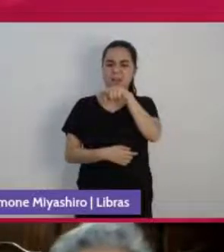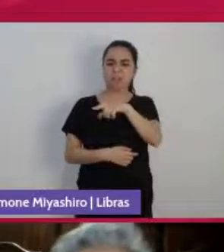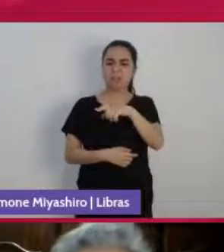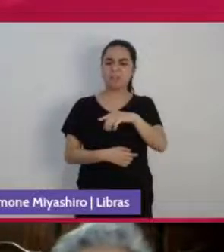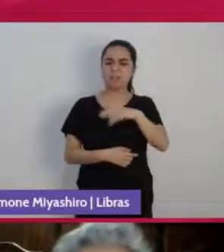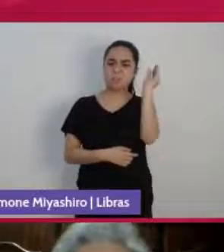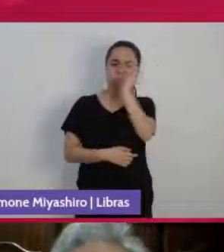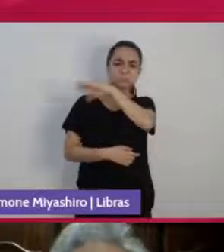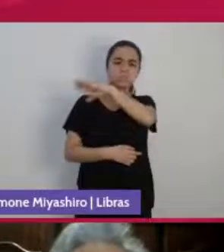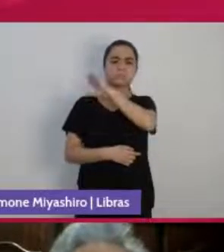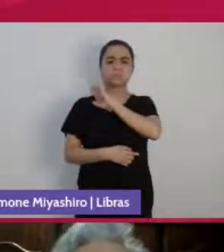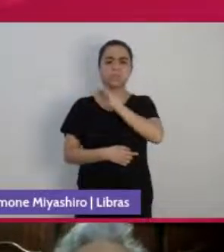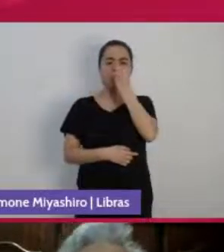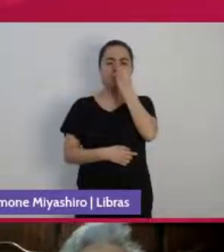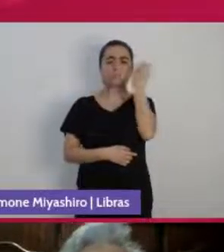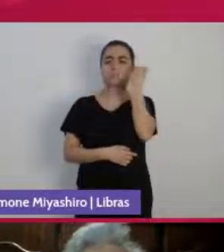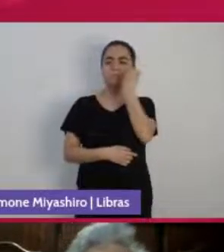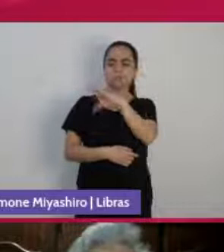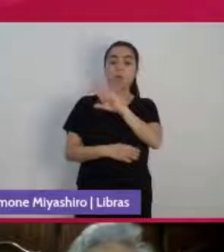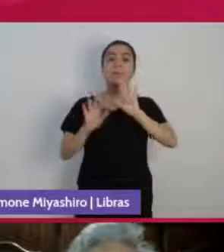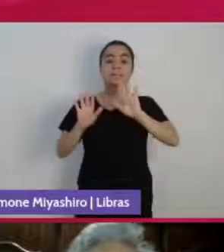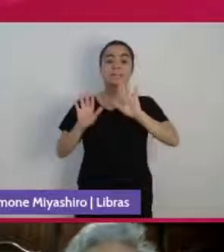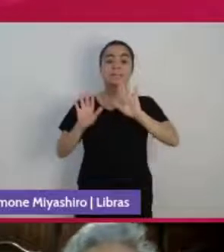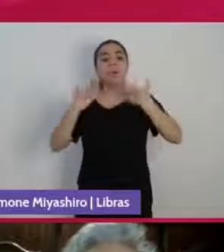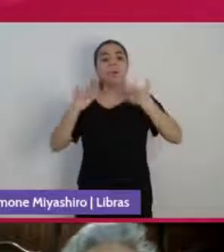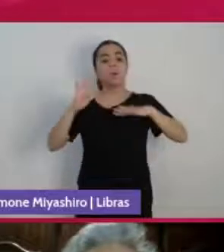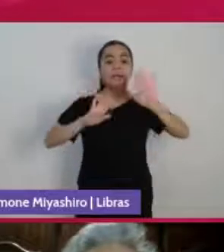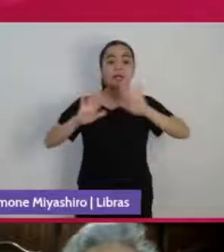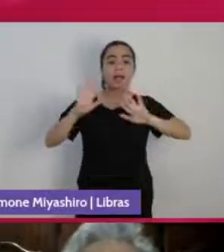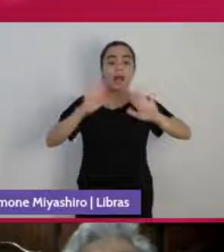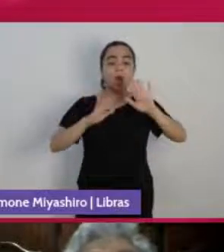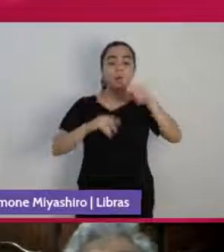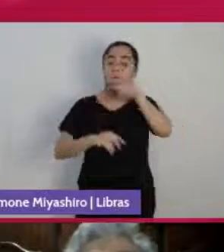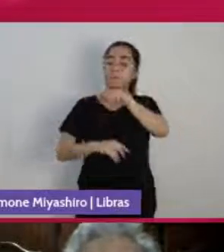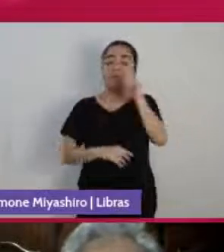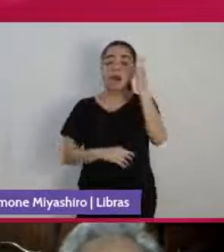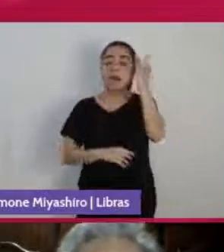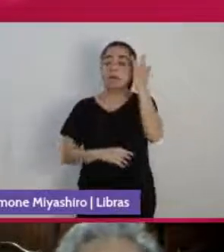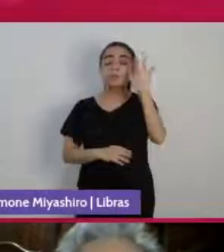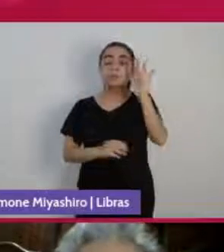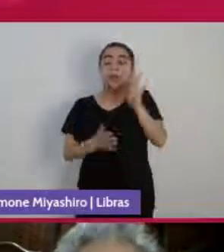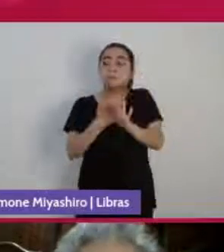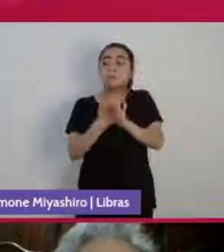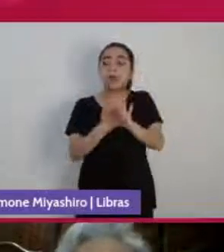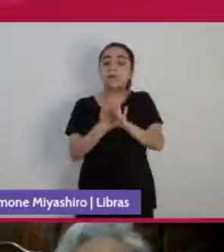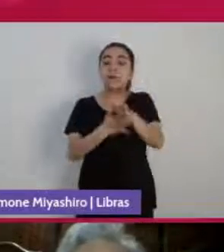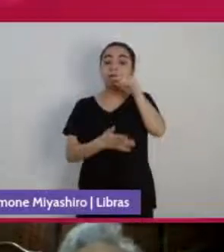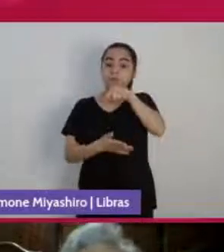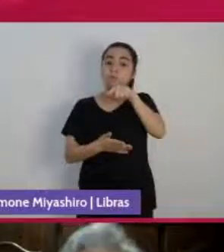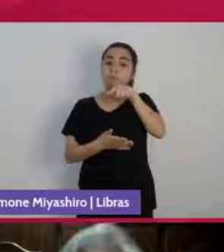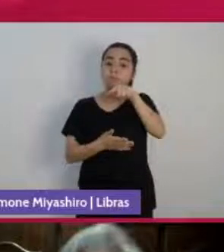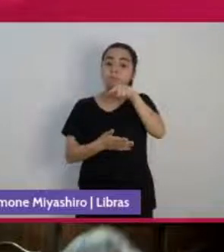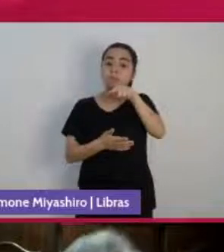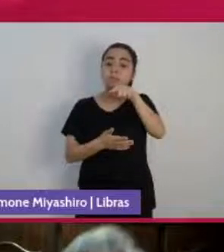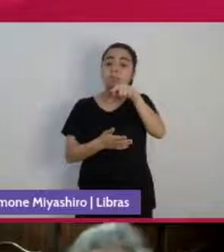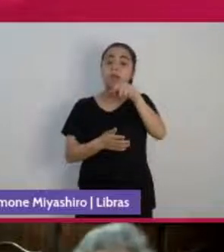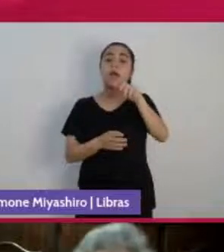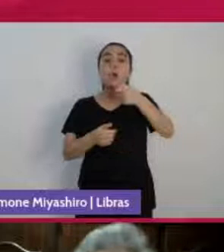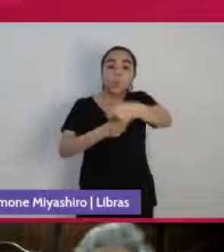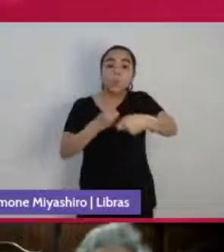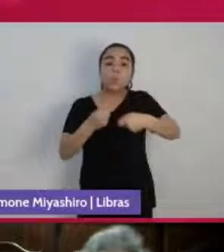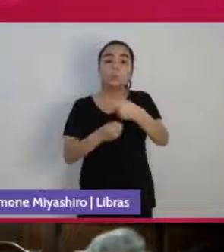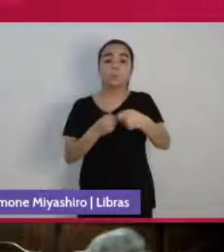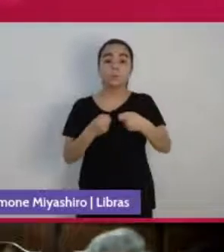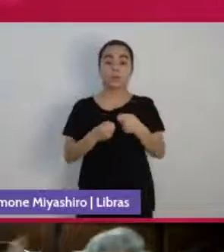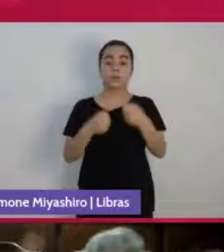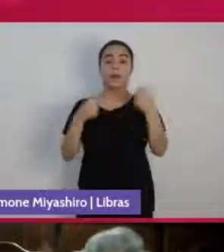grossa. Espera, mas a paciente não sabe o que está acontecendo, quem domina a situação é você. E você vai entrar na pilha? Não,